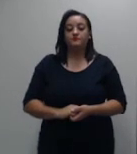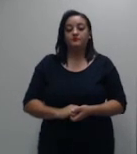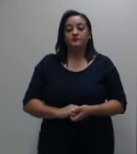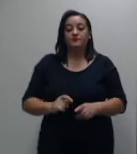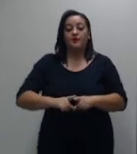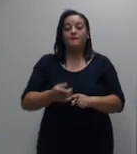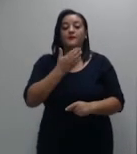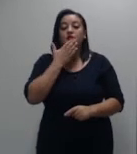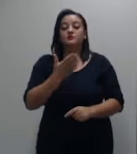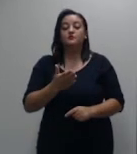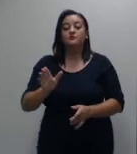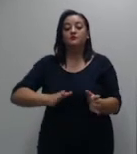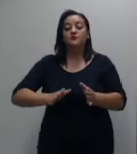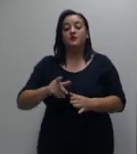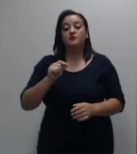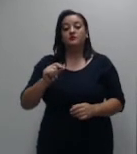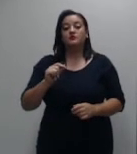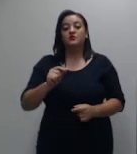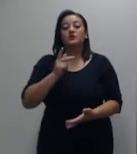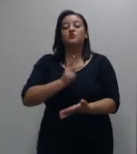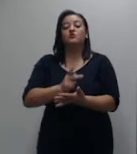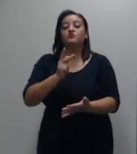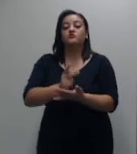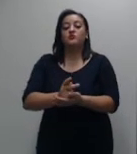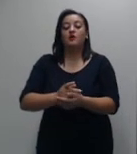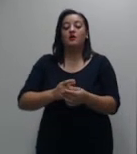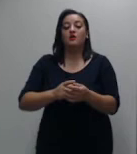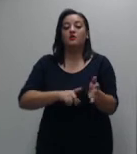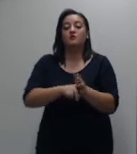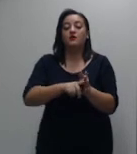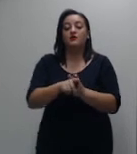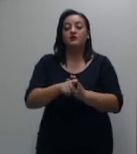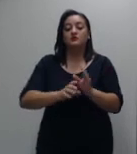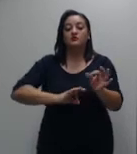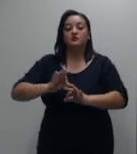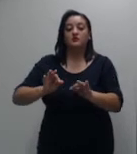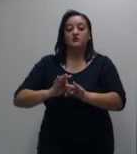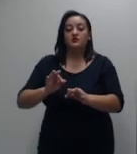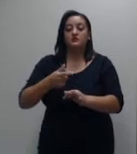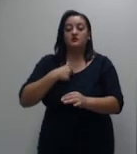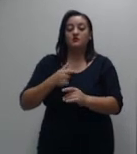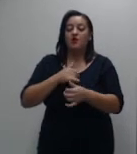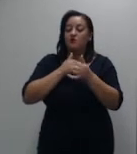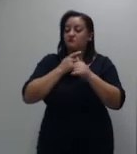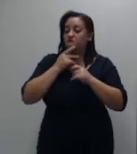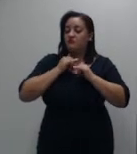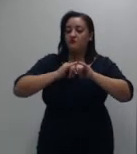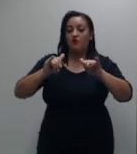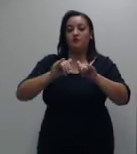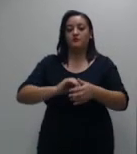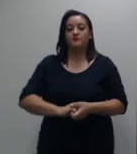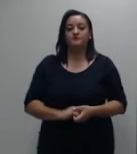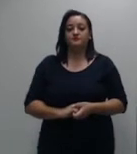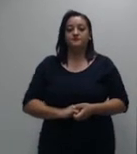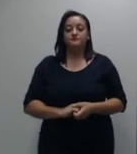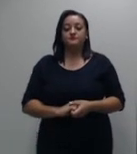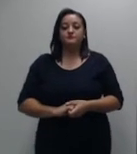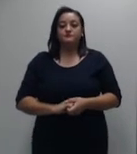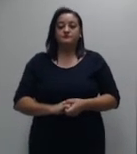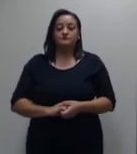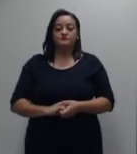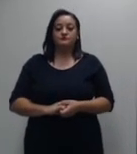pedido no momento é de prorrogação a questão de óleo estrago é nessa nesse tico e